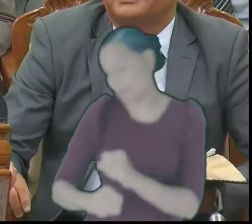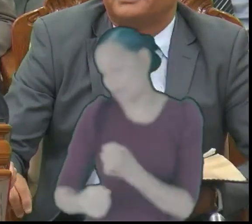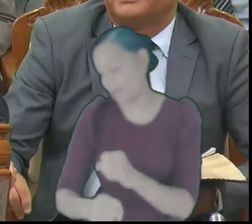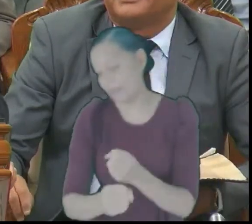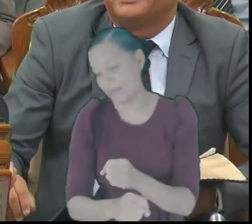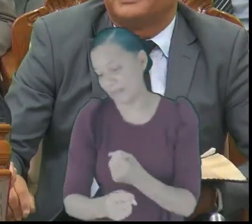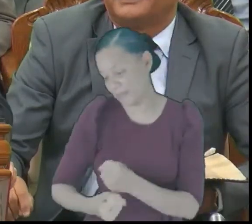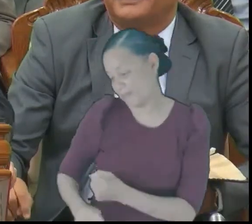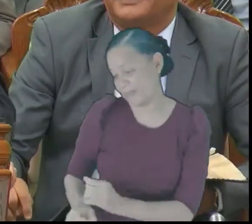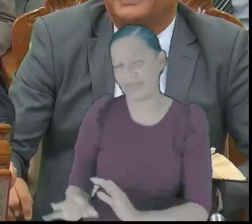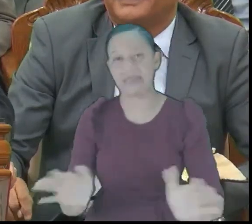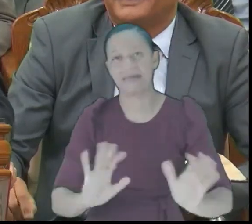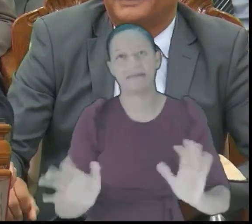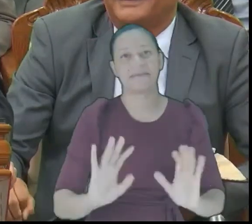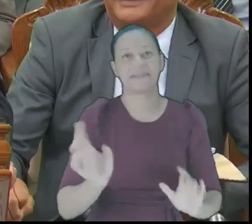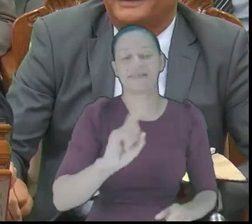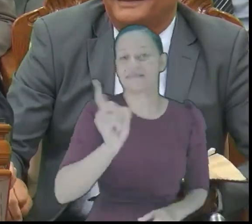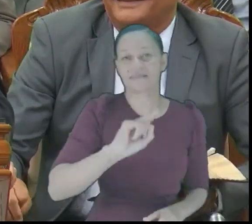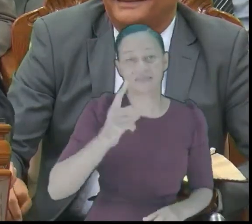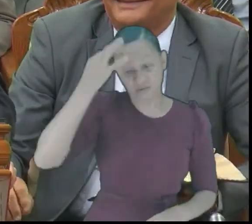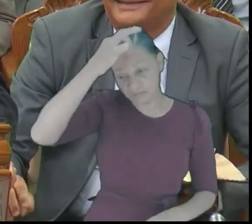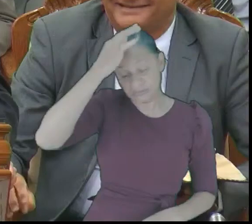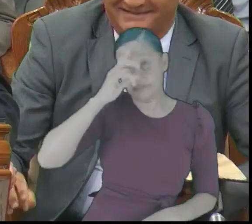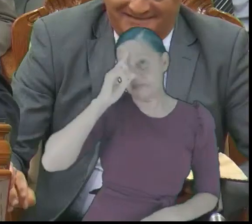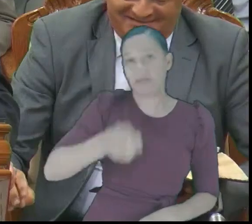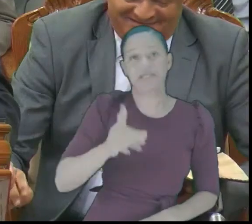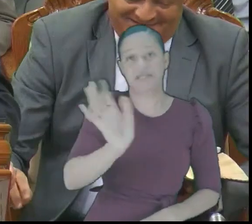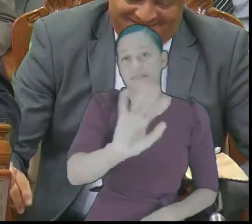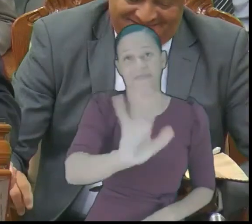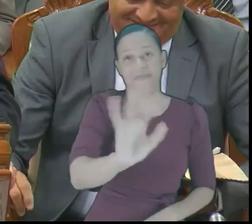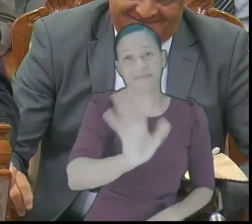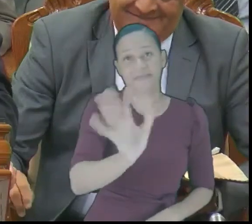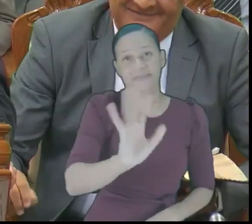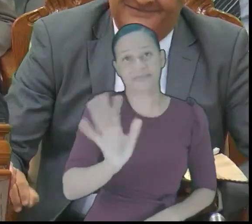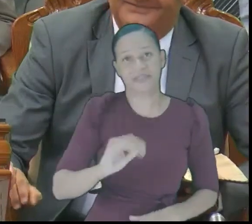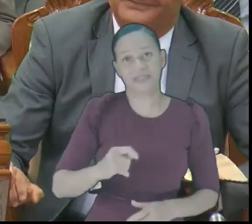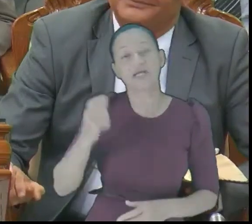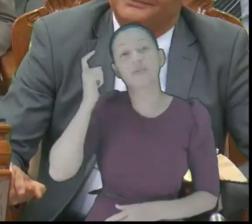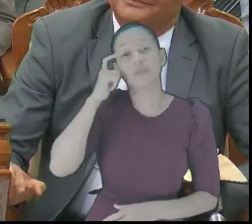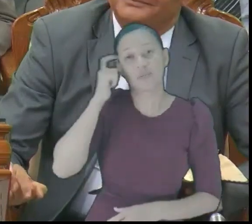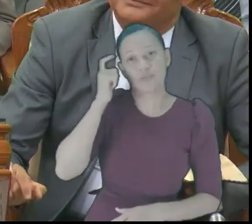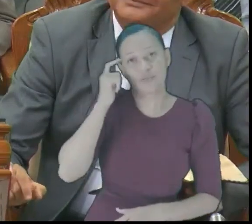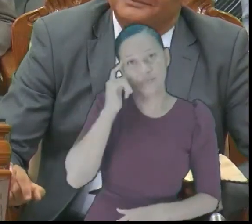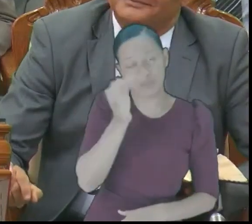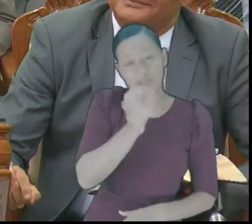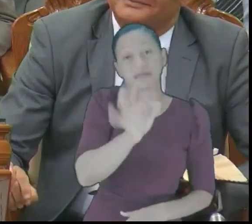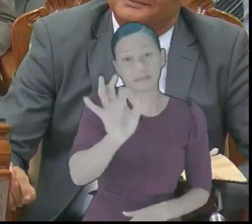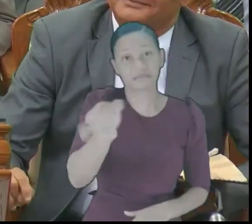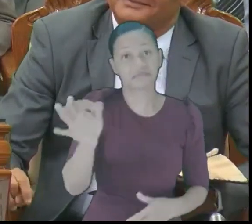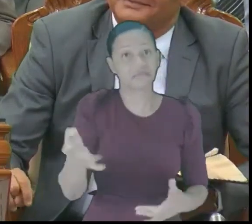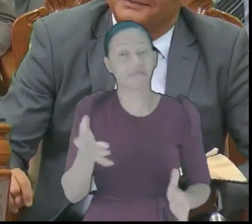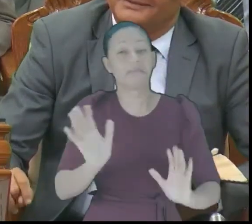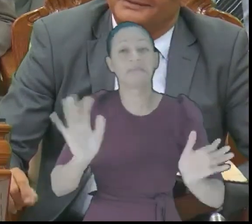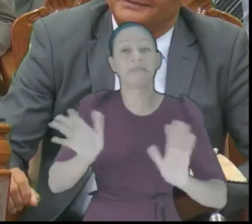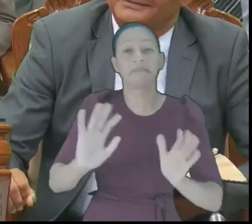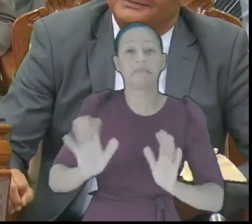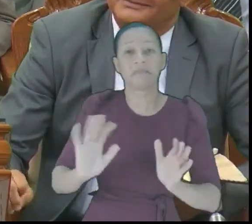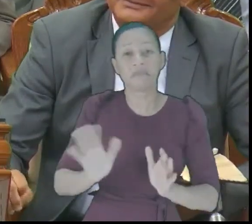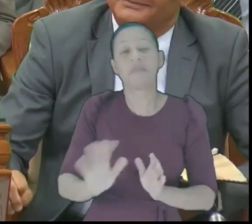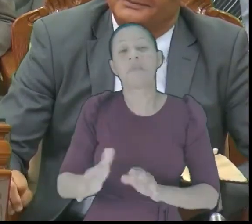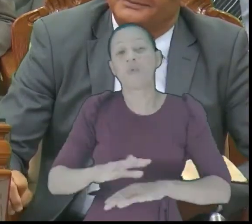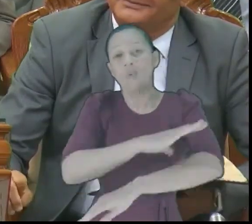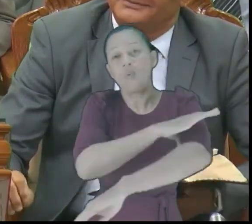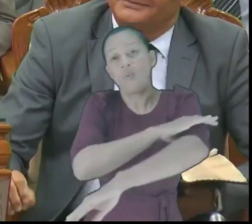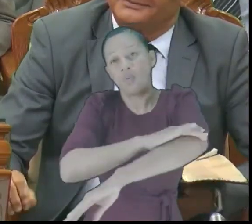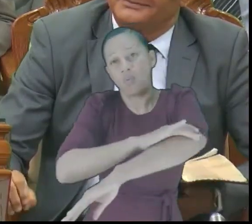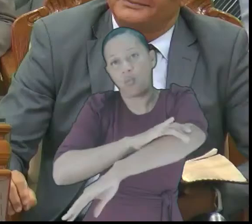que passou varrendo a rua, não. O Espírito Santo não manda fazer isso. O Espírito Santo tem juízo, né? Não precisa ser uma manga